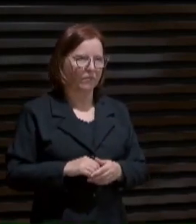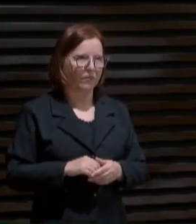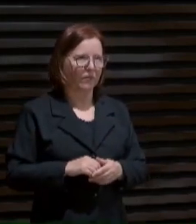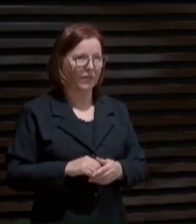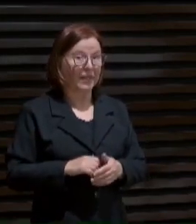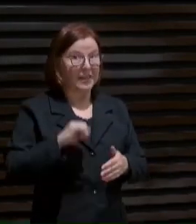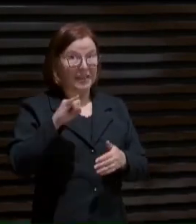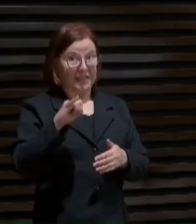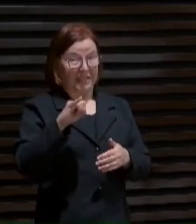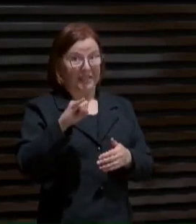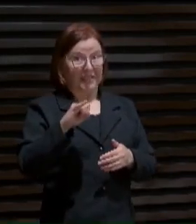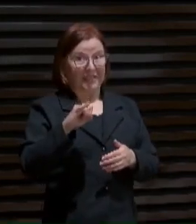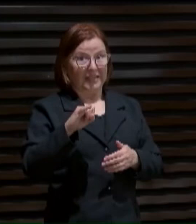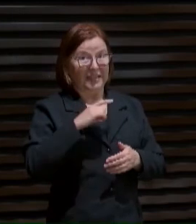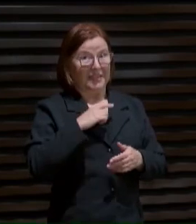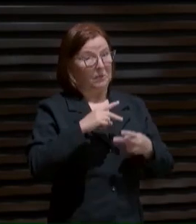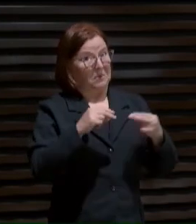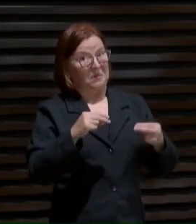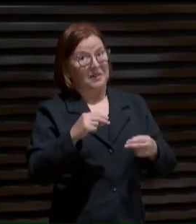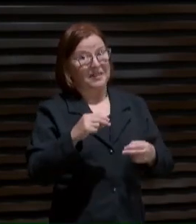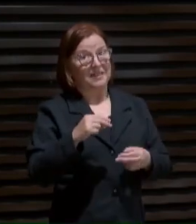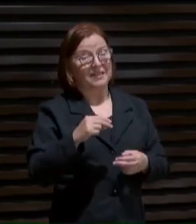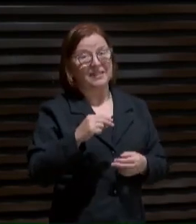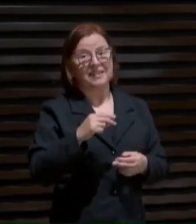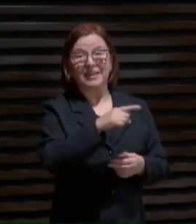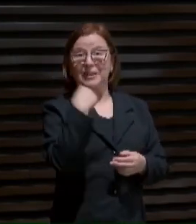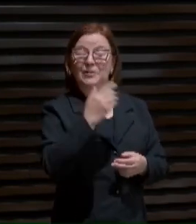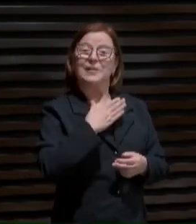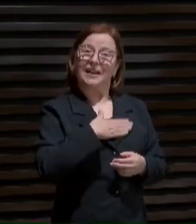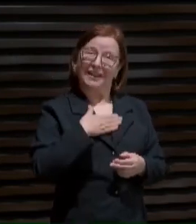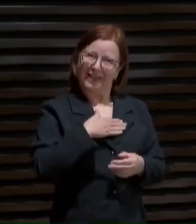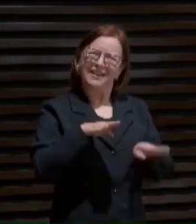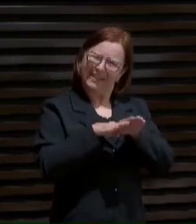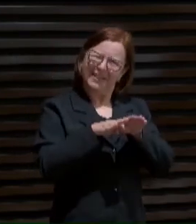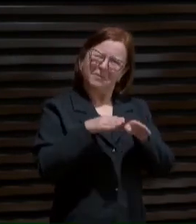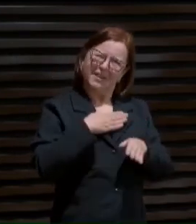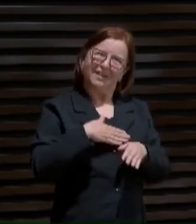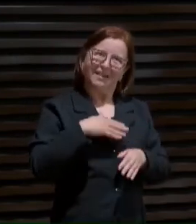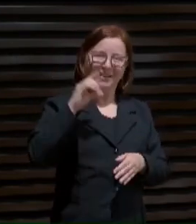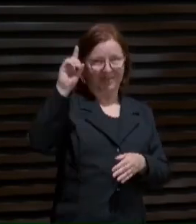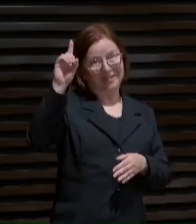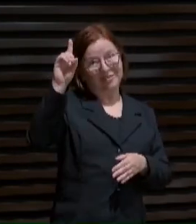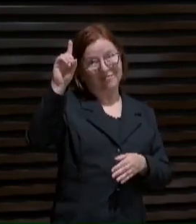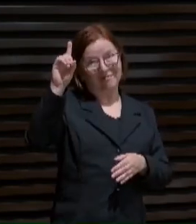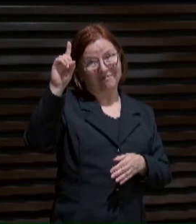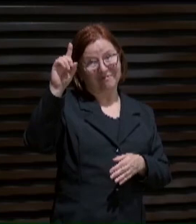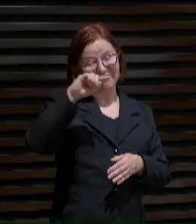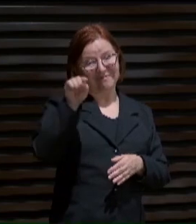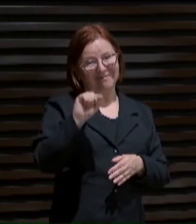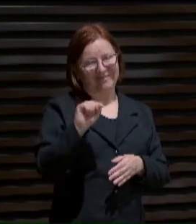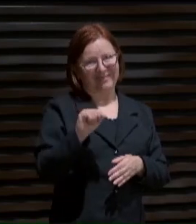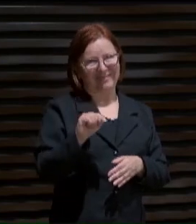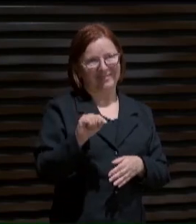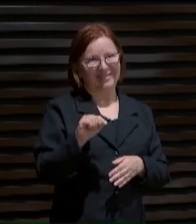também vai agradar a Deus e o papai o próprio Jesus Cristo nos dá a resposta quando ele diz ao